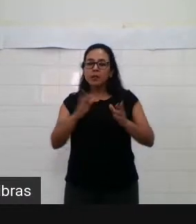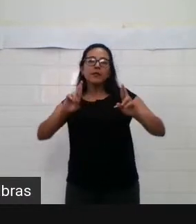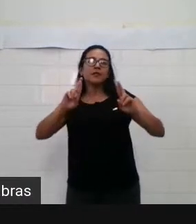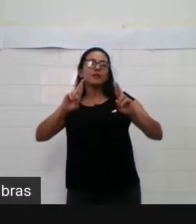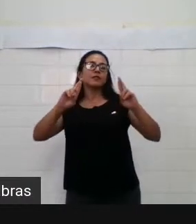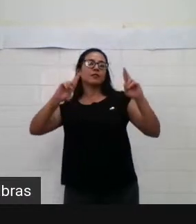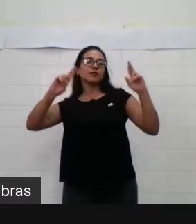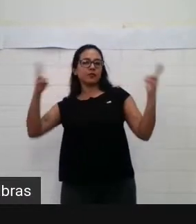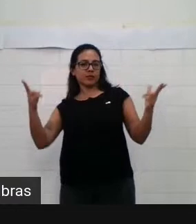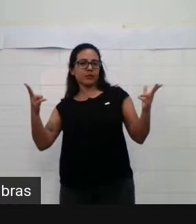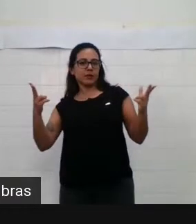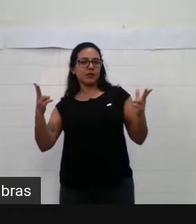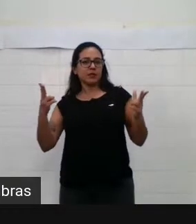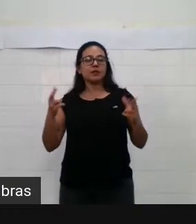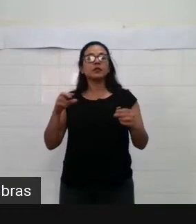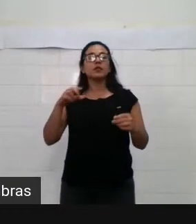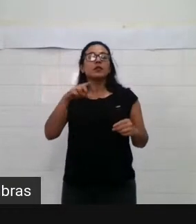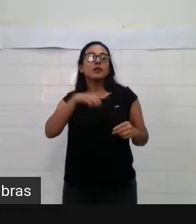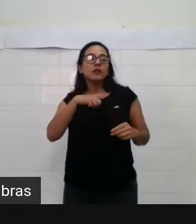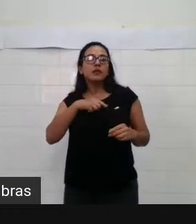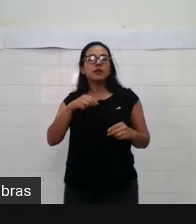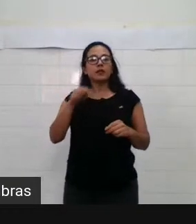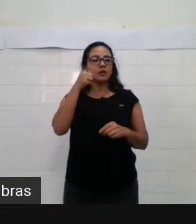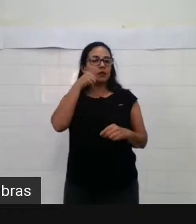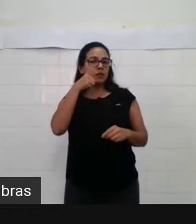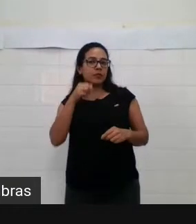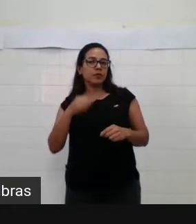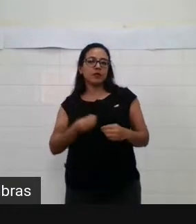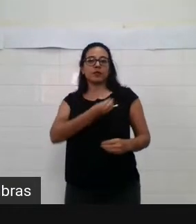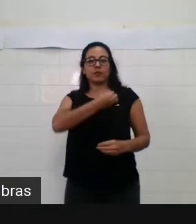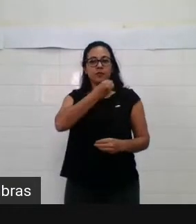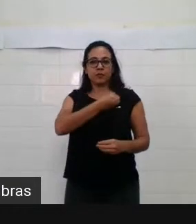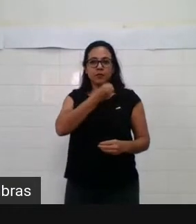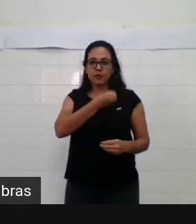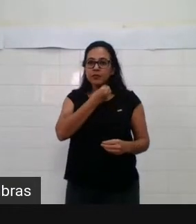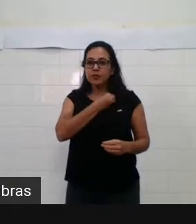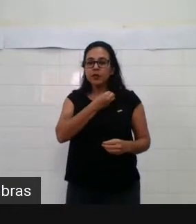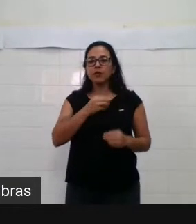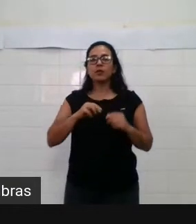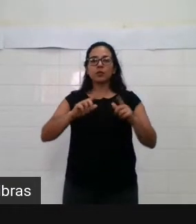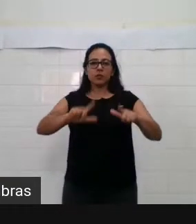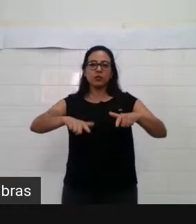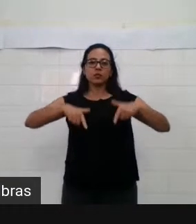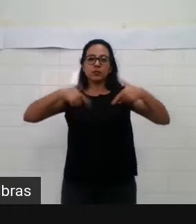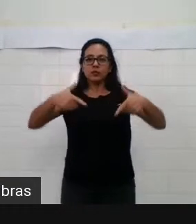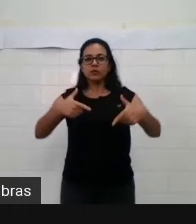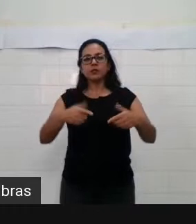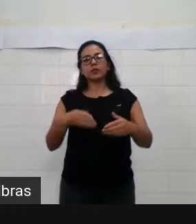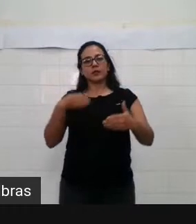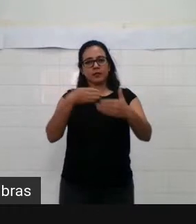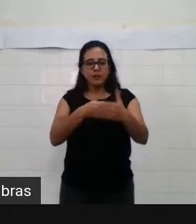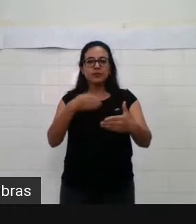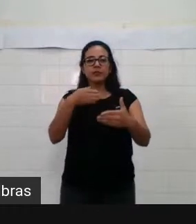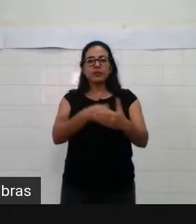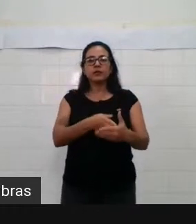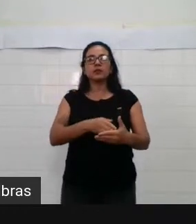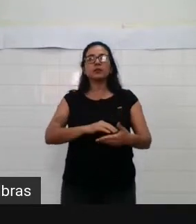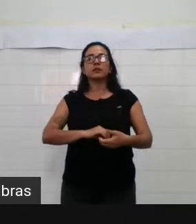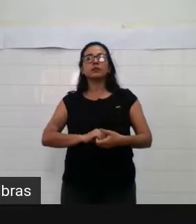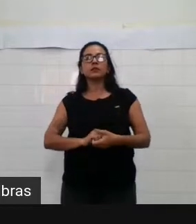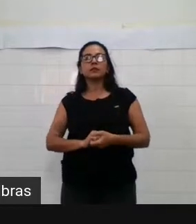da época em que Ponciá está, principalmente com o movimento que a Ponciá faz. Então, a Ponciá,